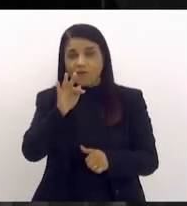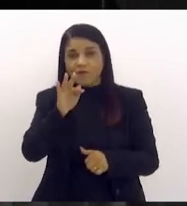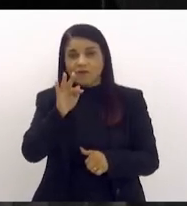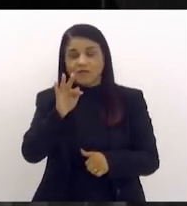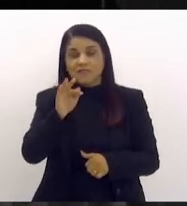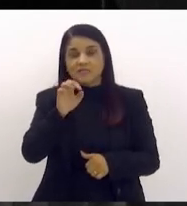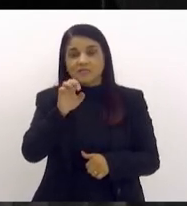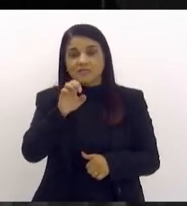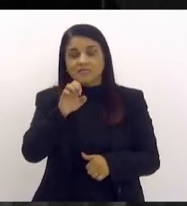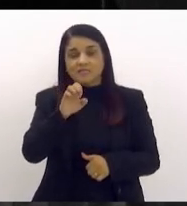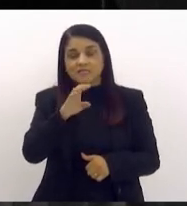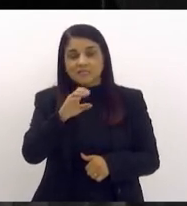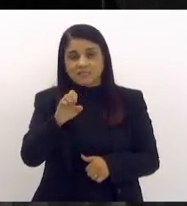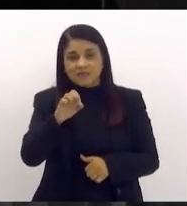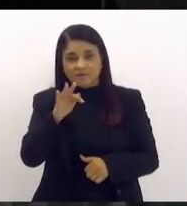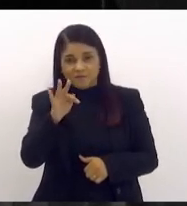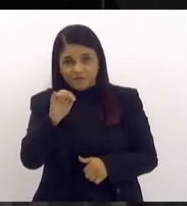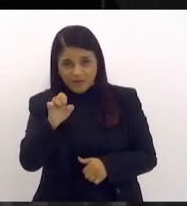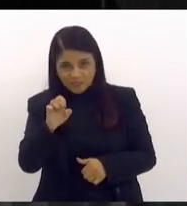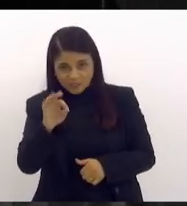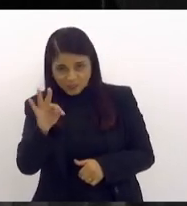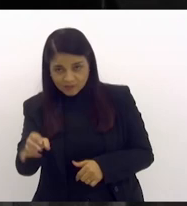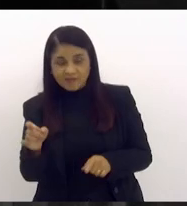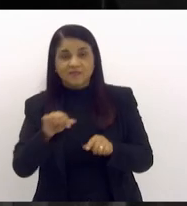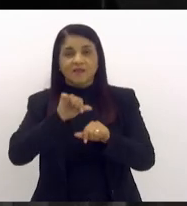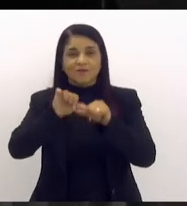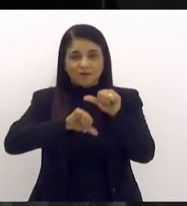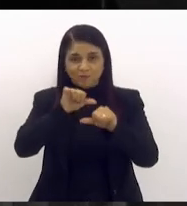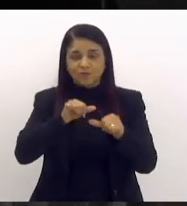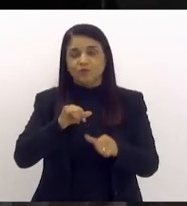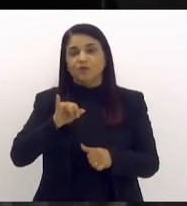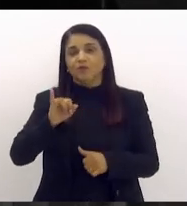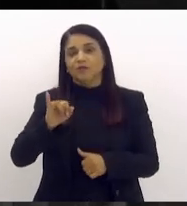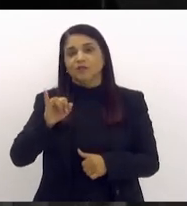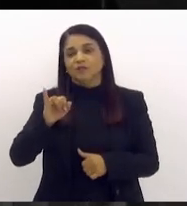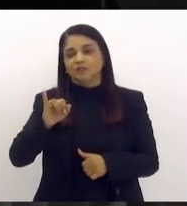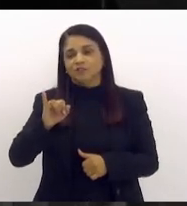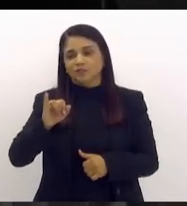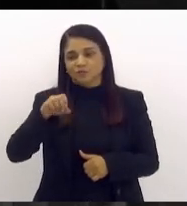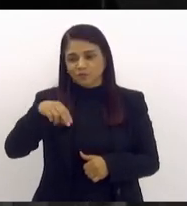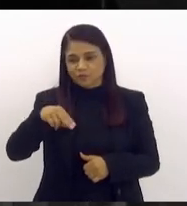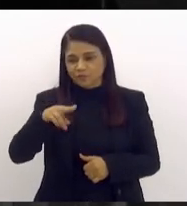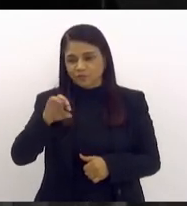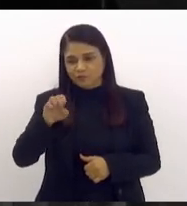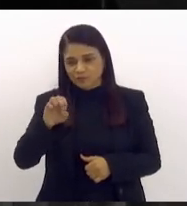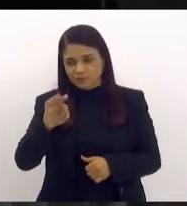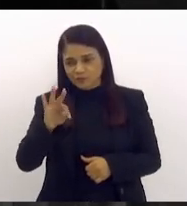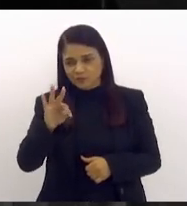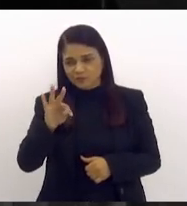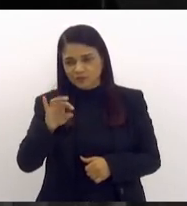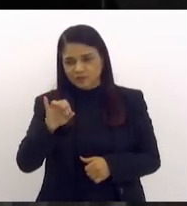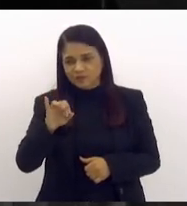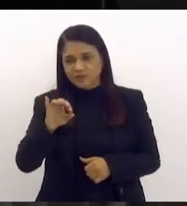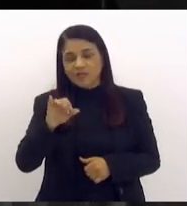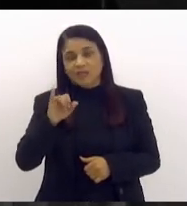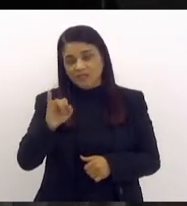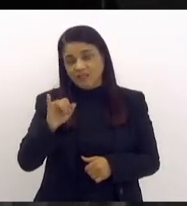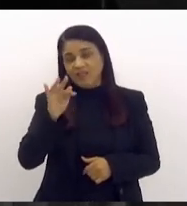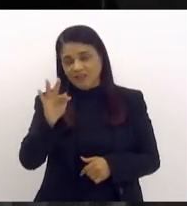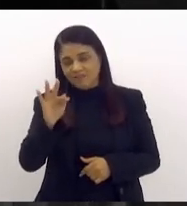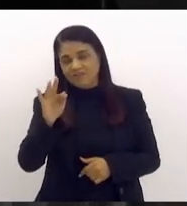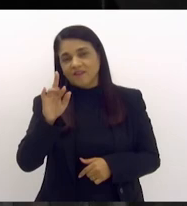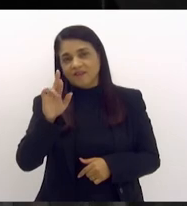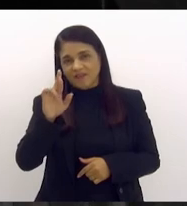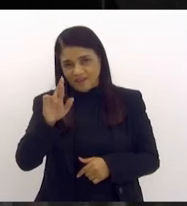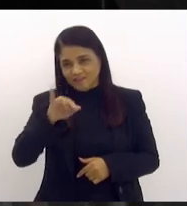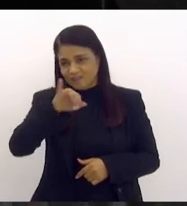Instituto Federal do Rio de Janeiro e passou a ter uma uma imensidão de Campos espalhados pelo Estado do Rio de Janeiro né a gente